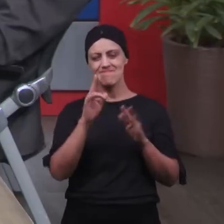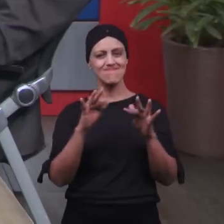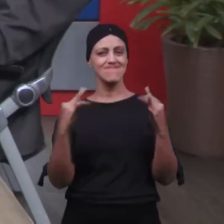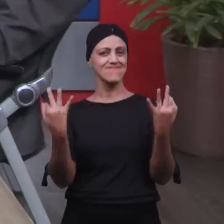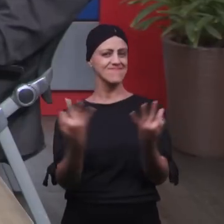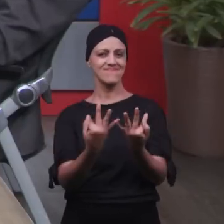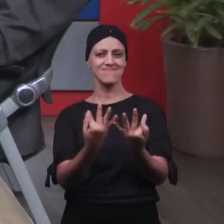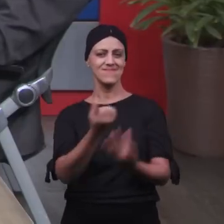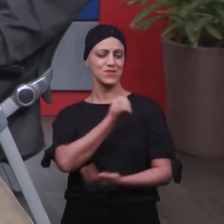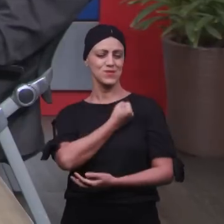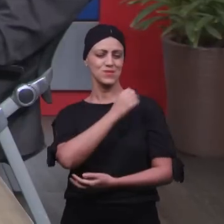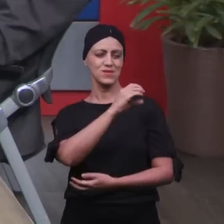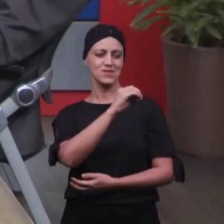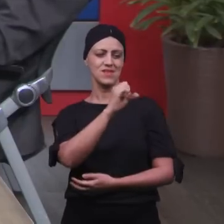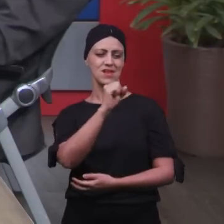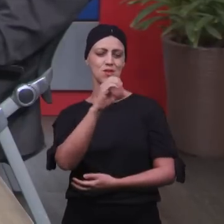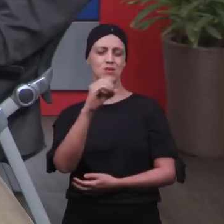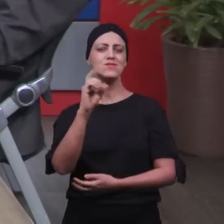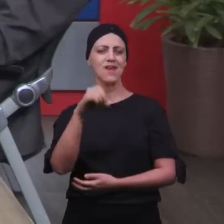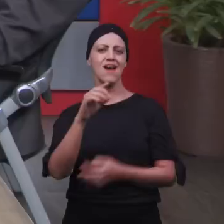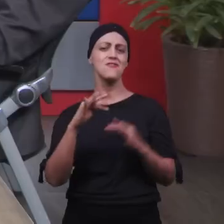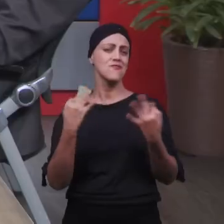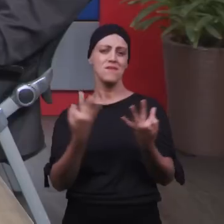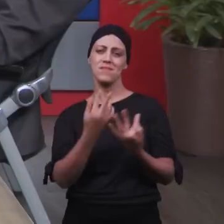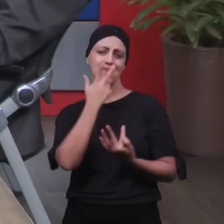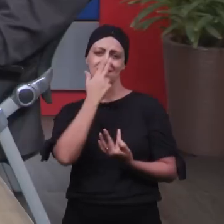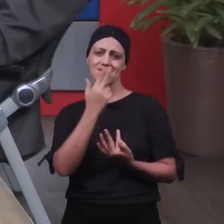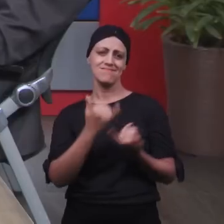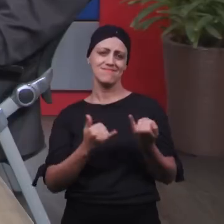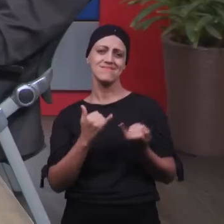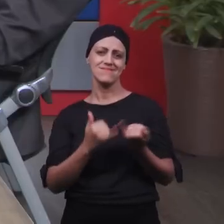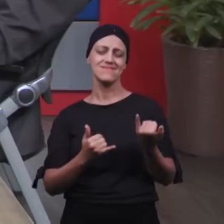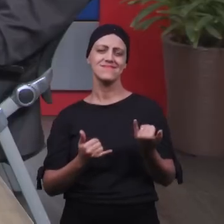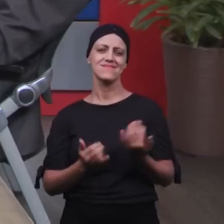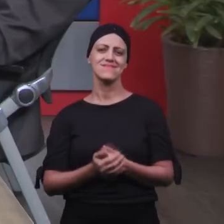0800, é um programa familiar. Então, a gente vai entendendo. Aí,